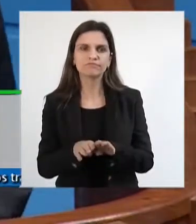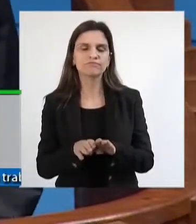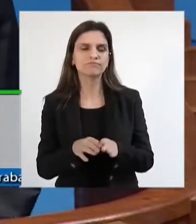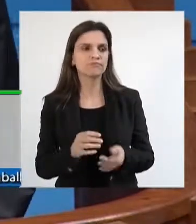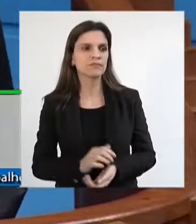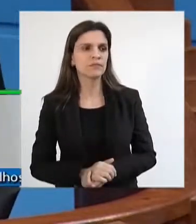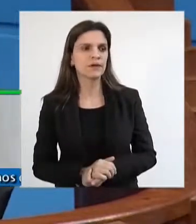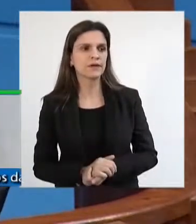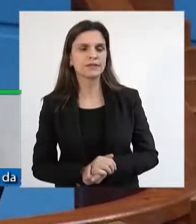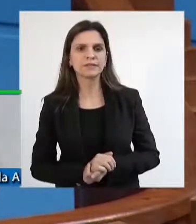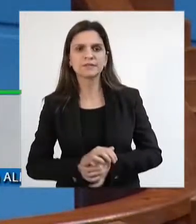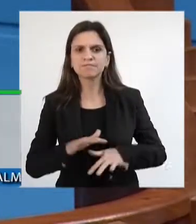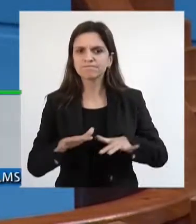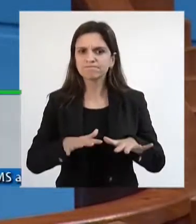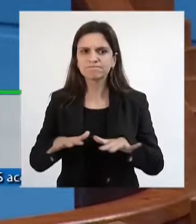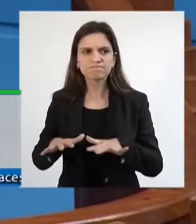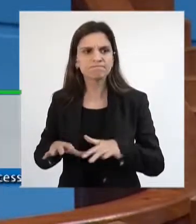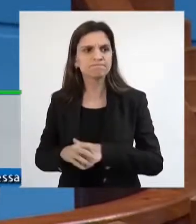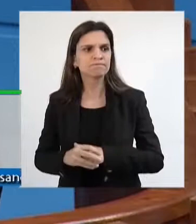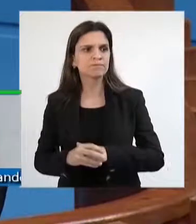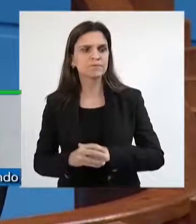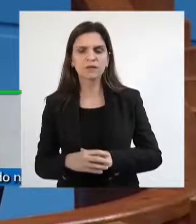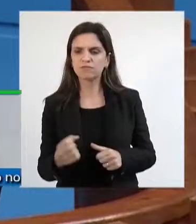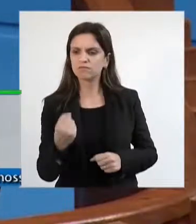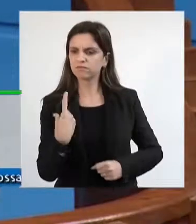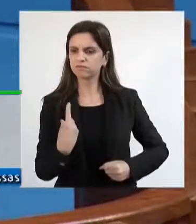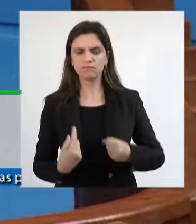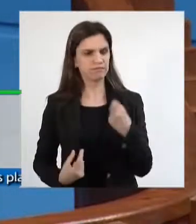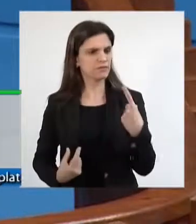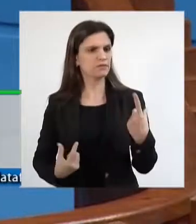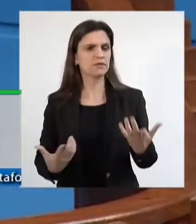isso. Todos os consumidores ficaram indignados.